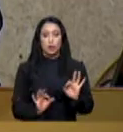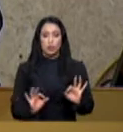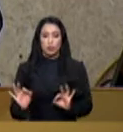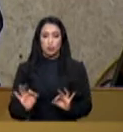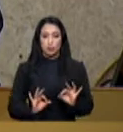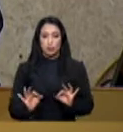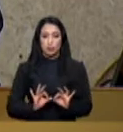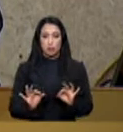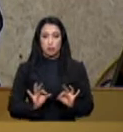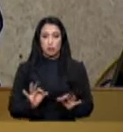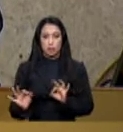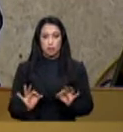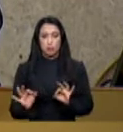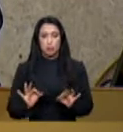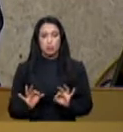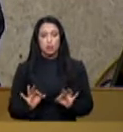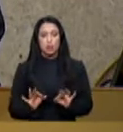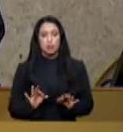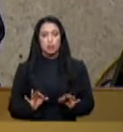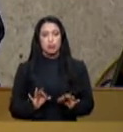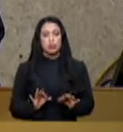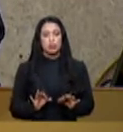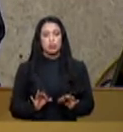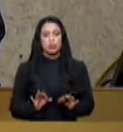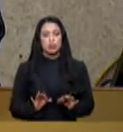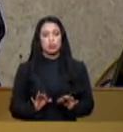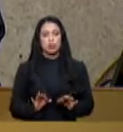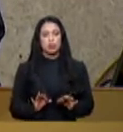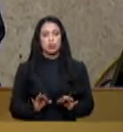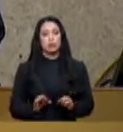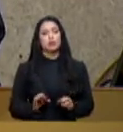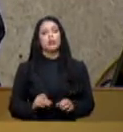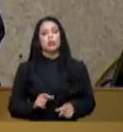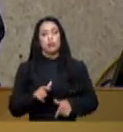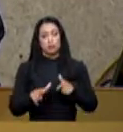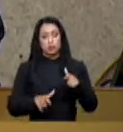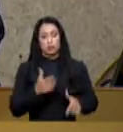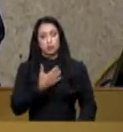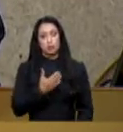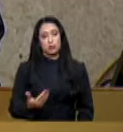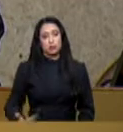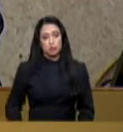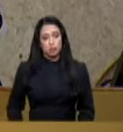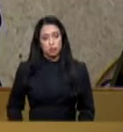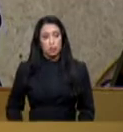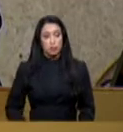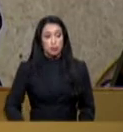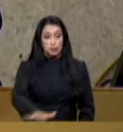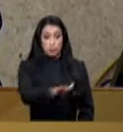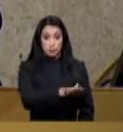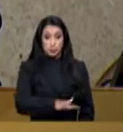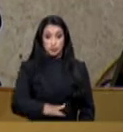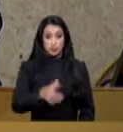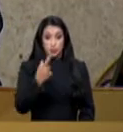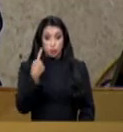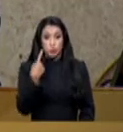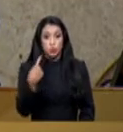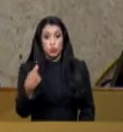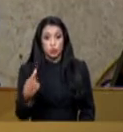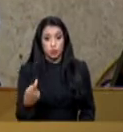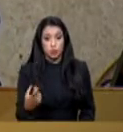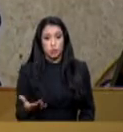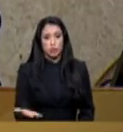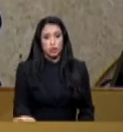organização, o planejamento e execução de funções públicas de interesse comum. Os